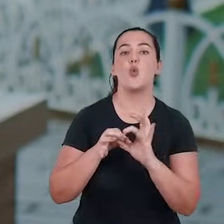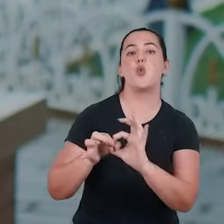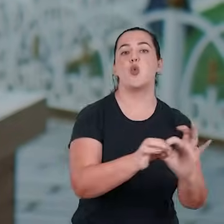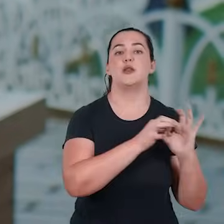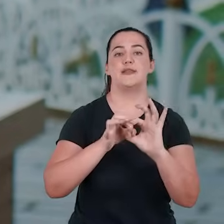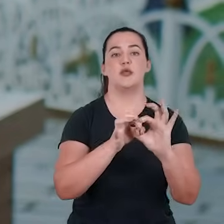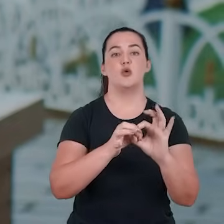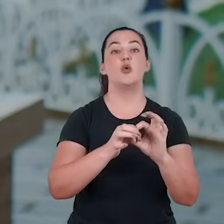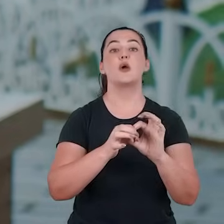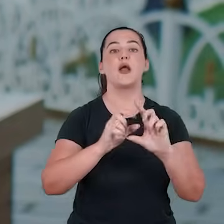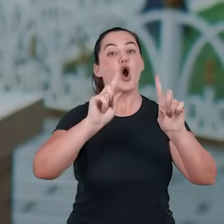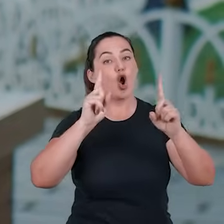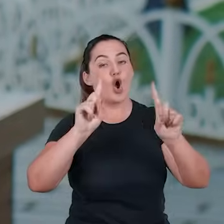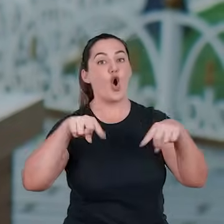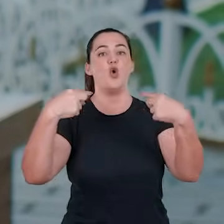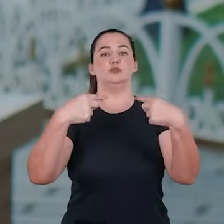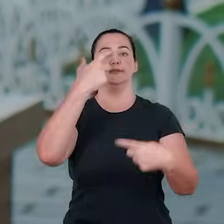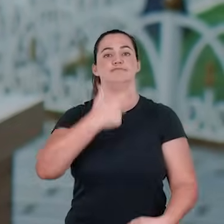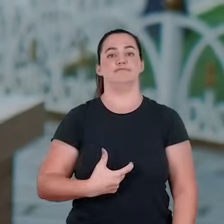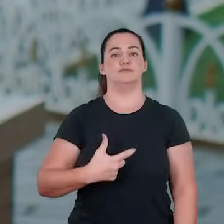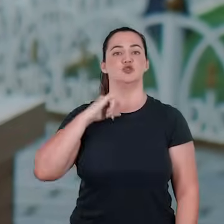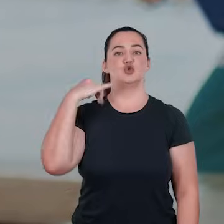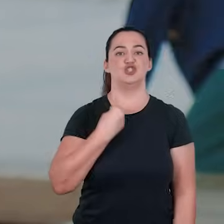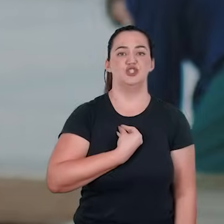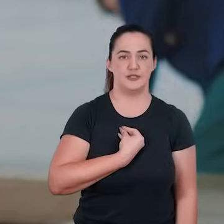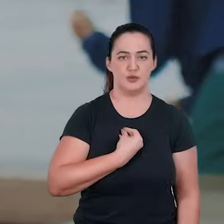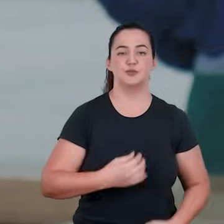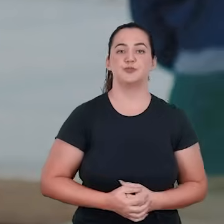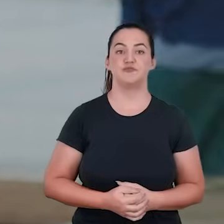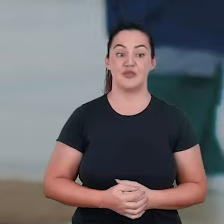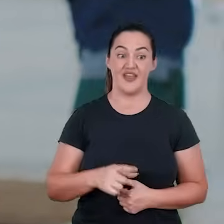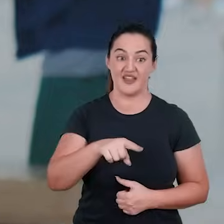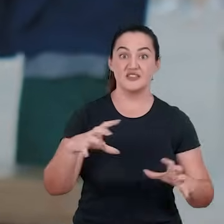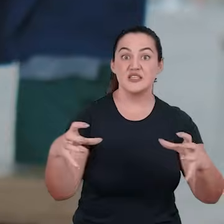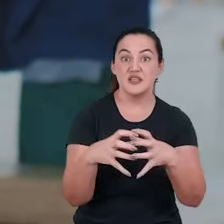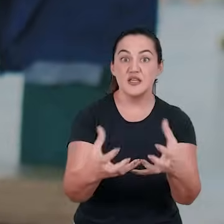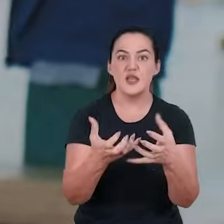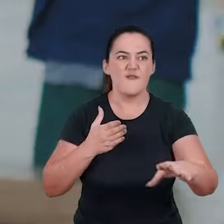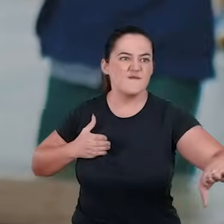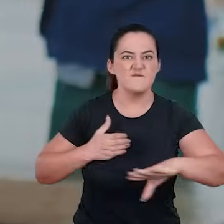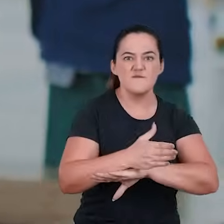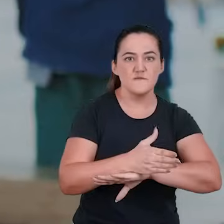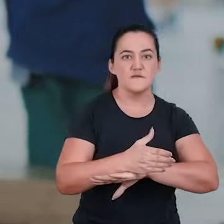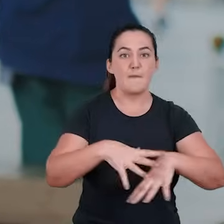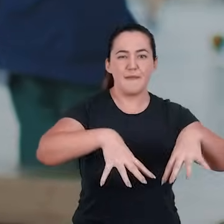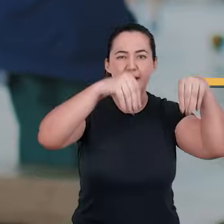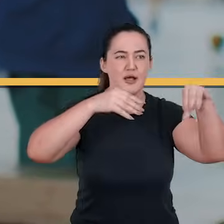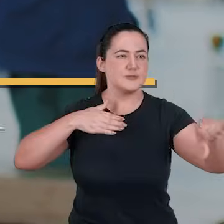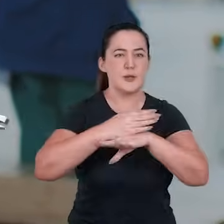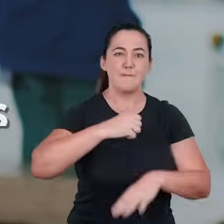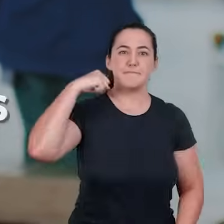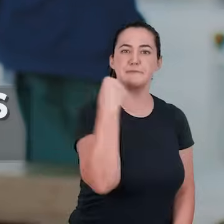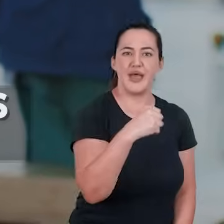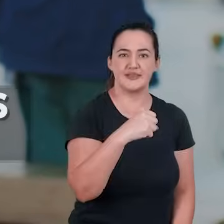se juntaram para irem contra o imperador. Eles queriam até atacar o palácio e matar o próprio